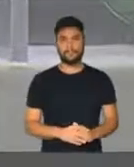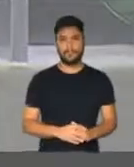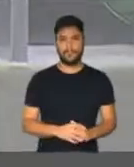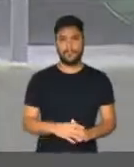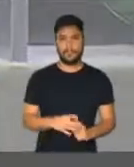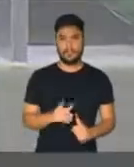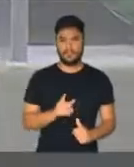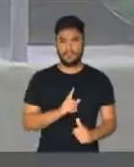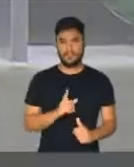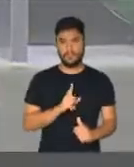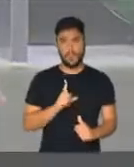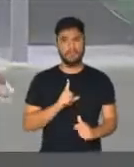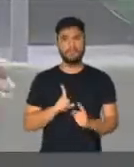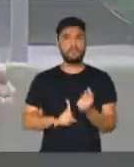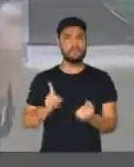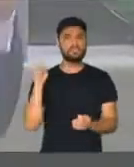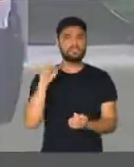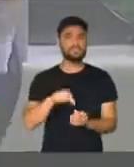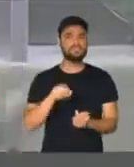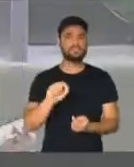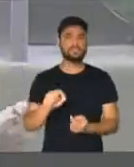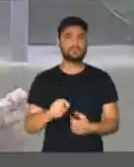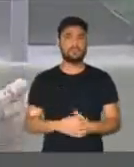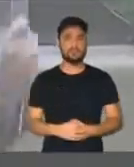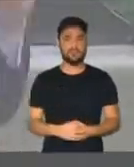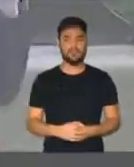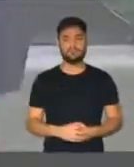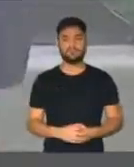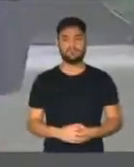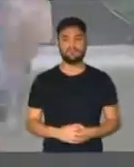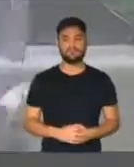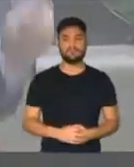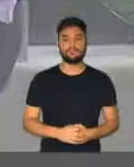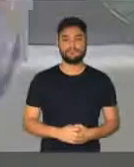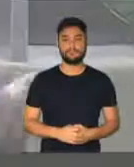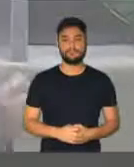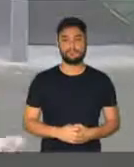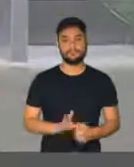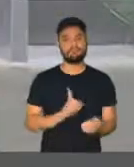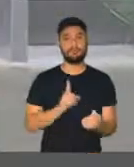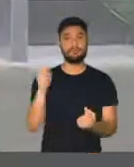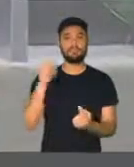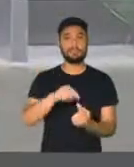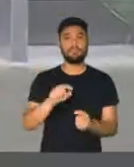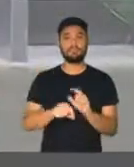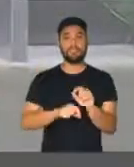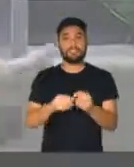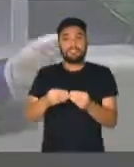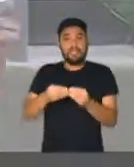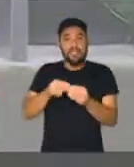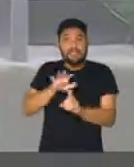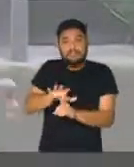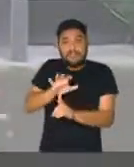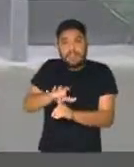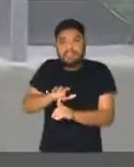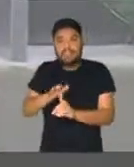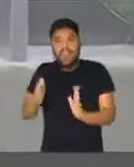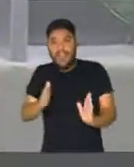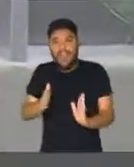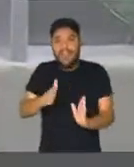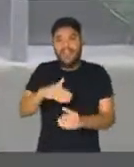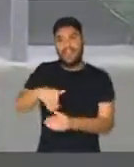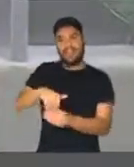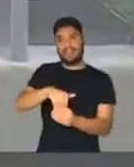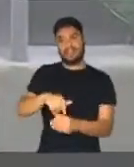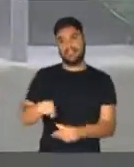o fito propósito de incidir sobre o processo eleitoral. Vejam, senhoras e